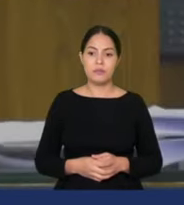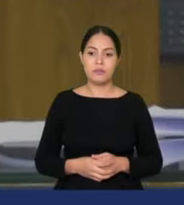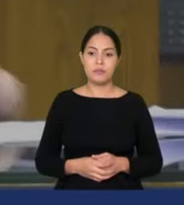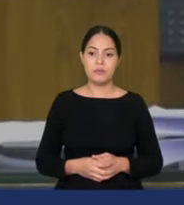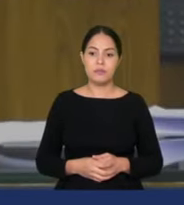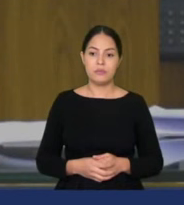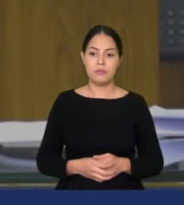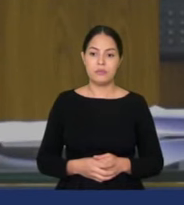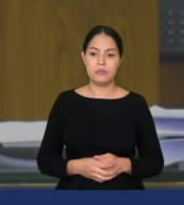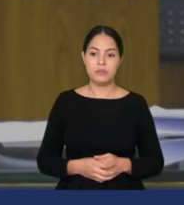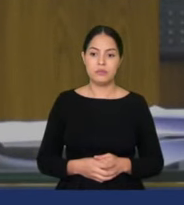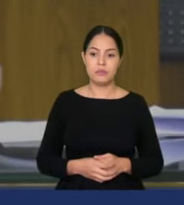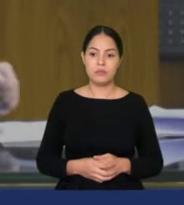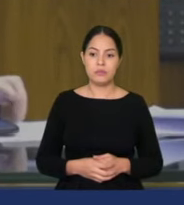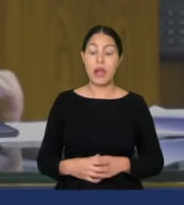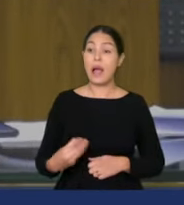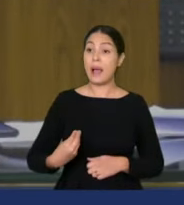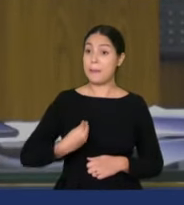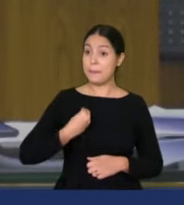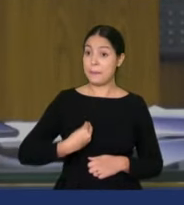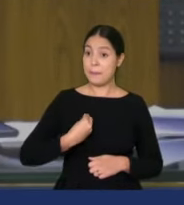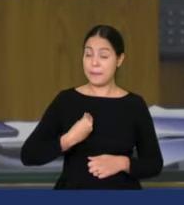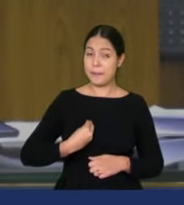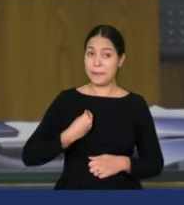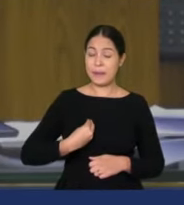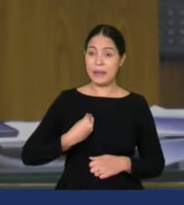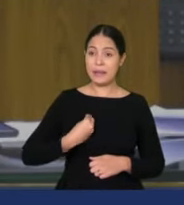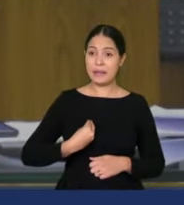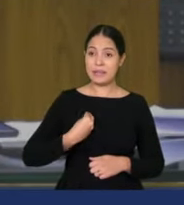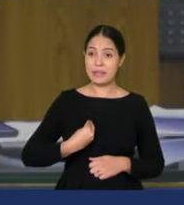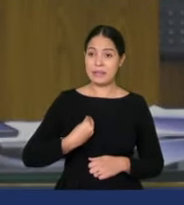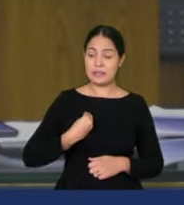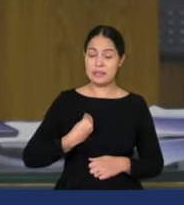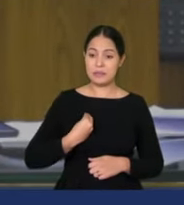Agradecemos a participação do